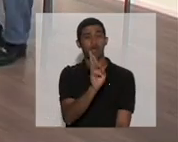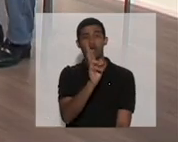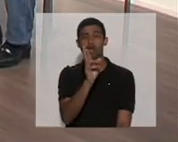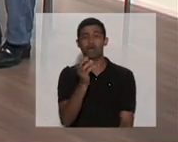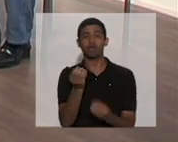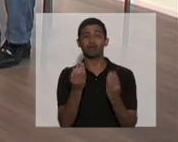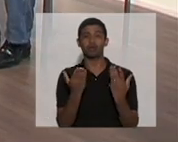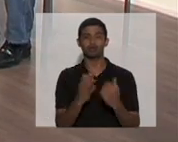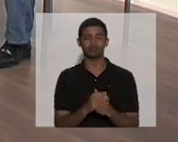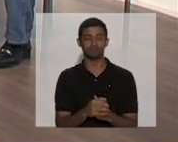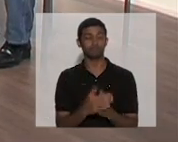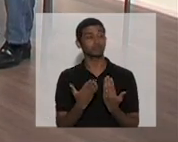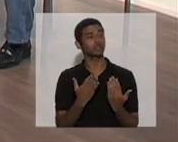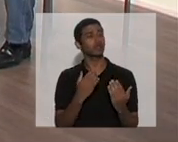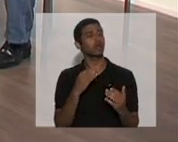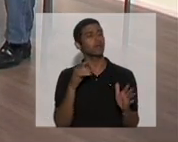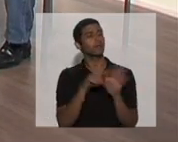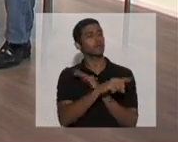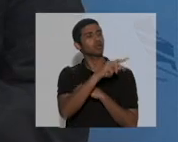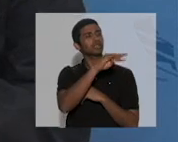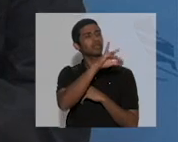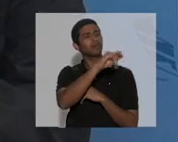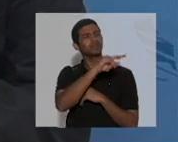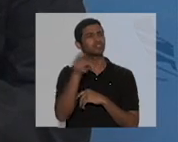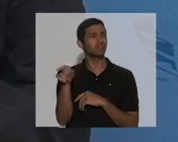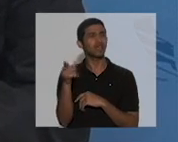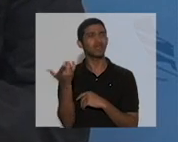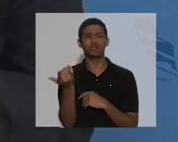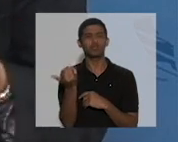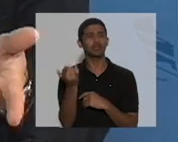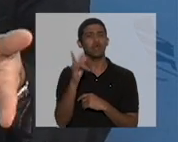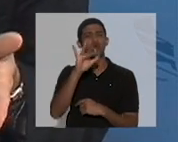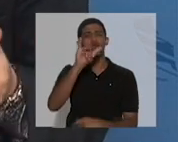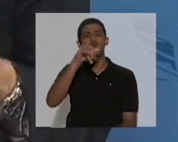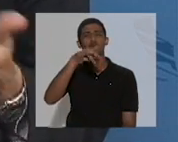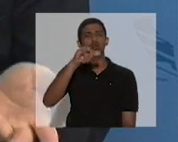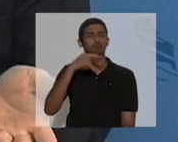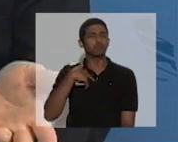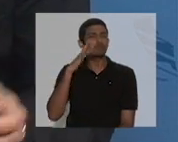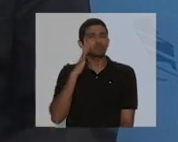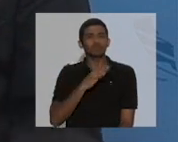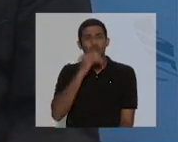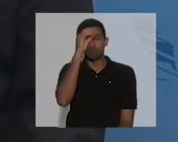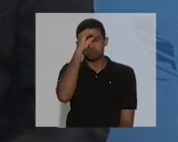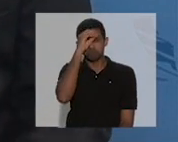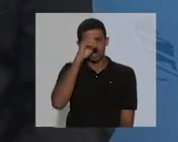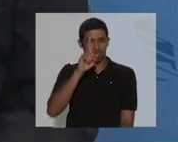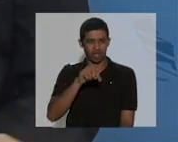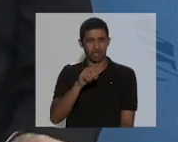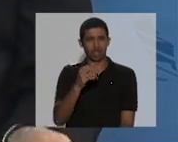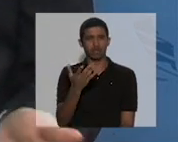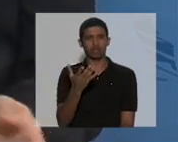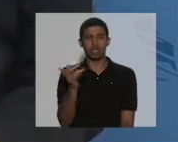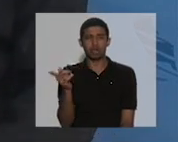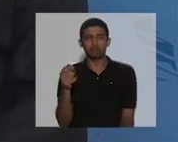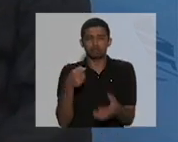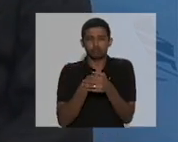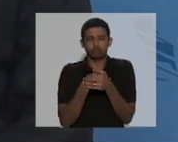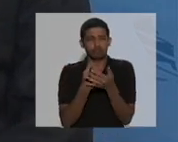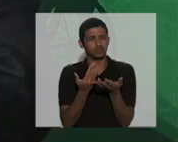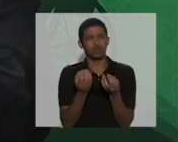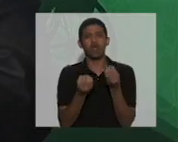Martinho, digamos assim, entre aspas, foi inocência do Nussmann deixar a chave para a polícia achar? Geralmente tenta esconder